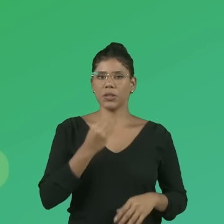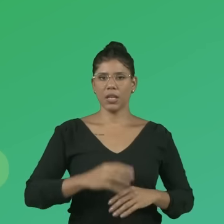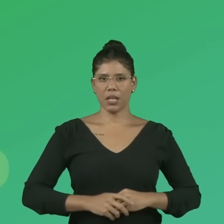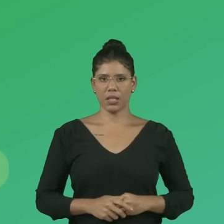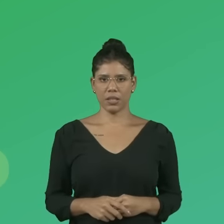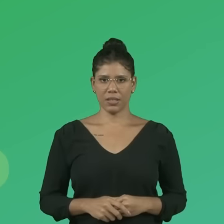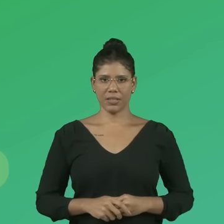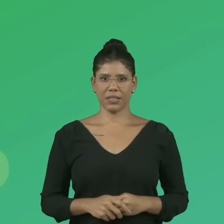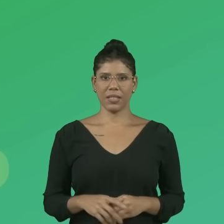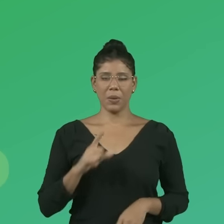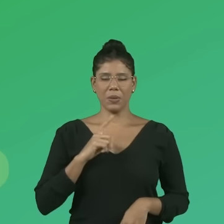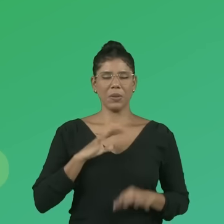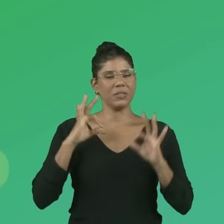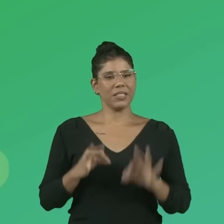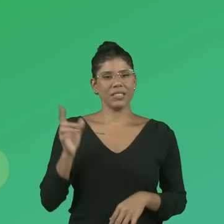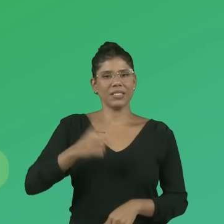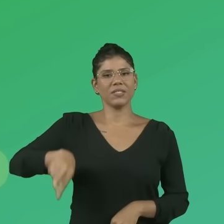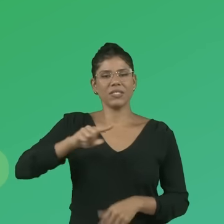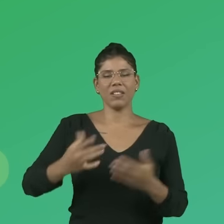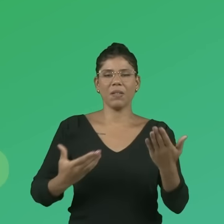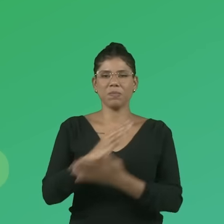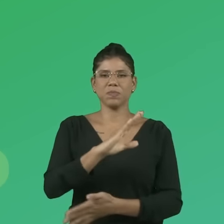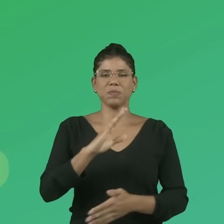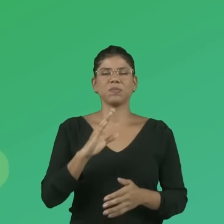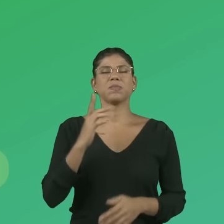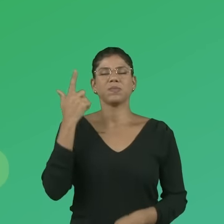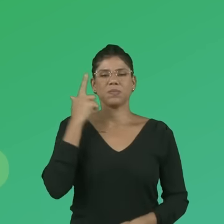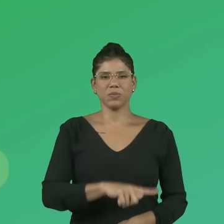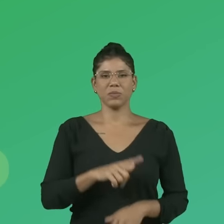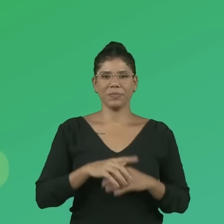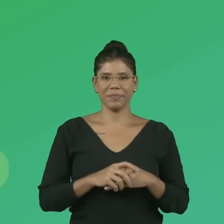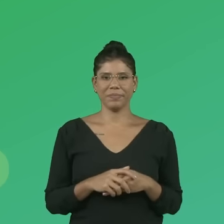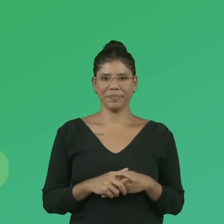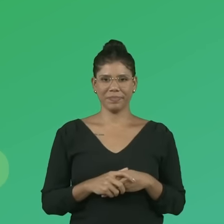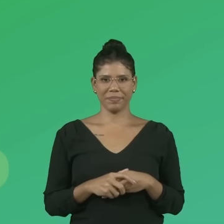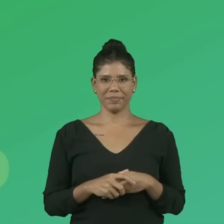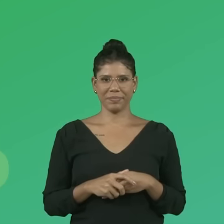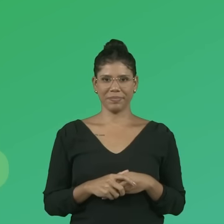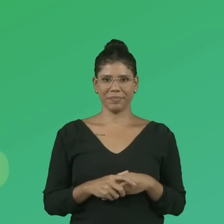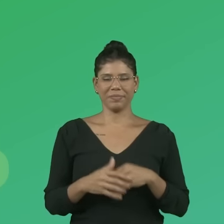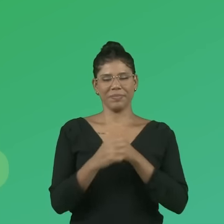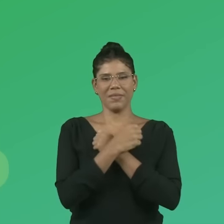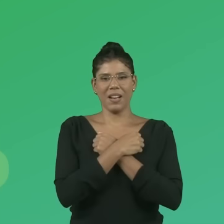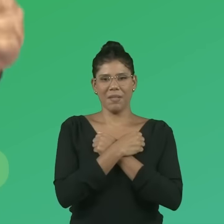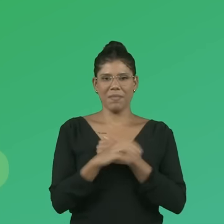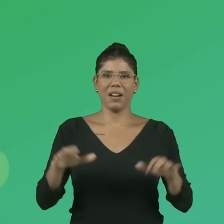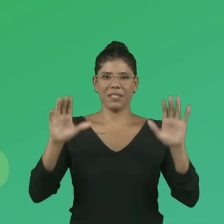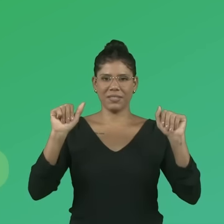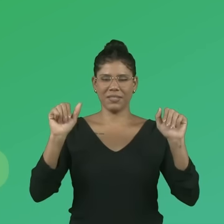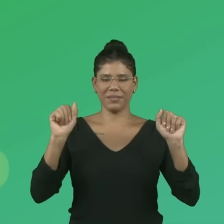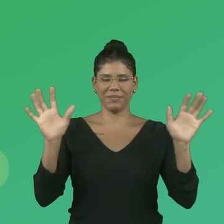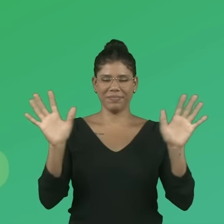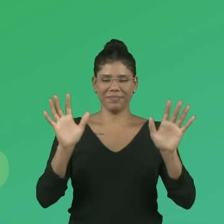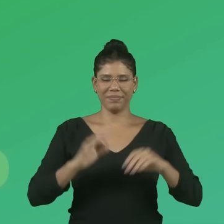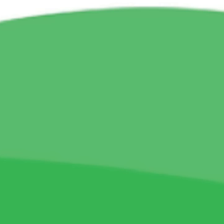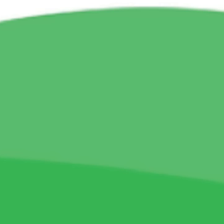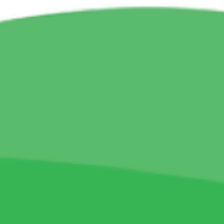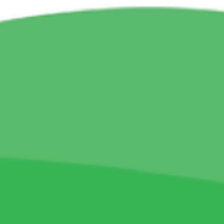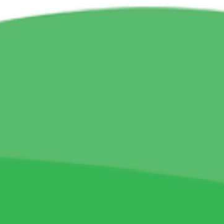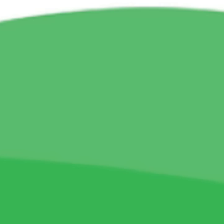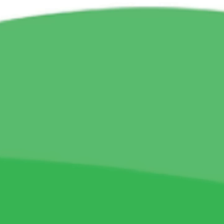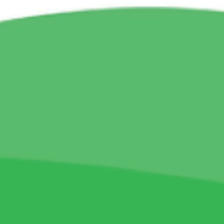certeza do sucesso de vocês aí nessas provas mais adiante, tá bom? Um grande abraço, boa sorte e a gente se vê!